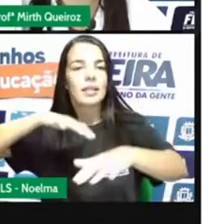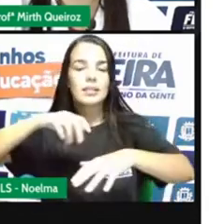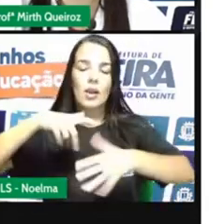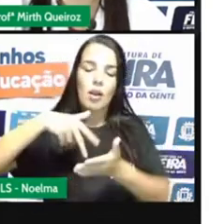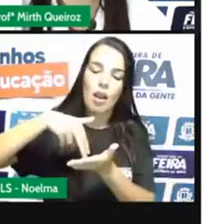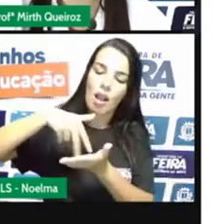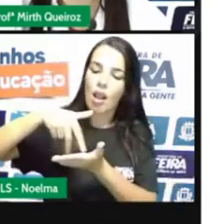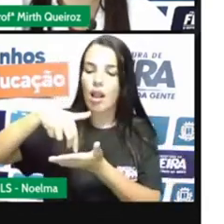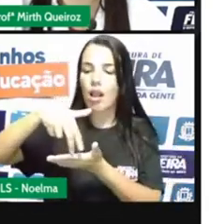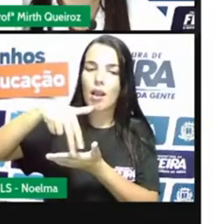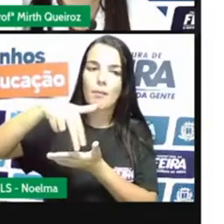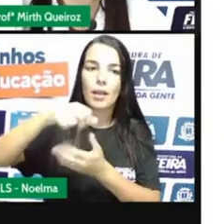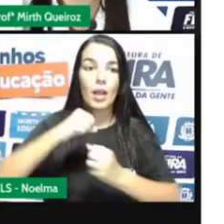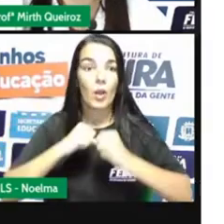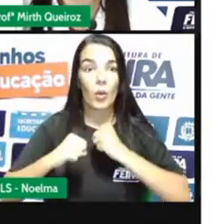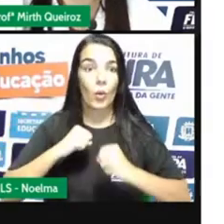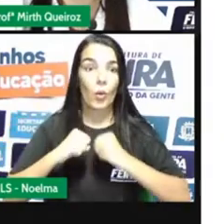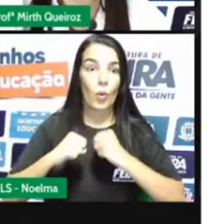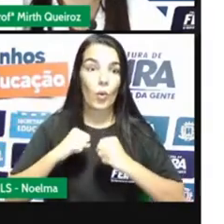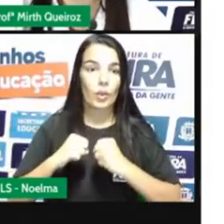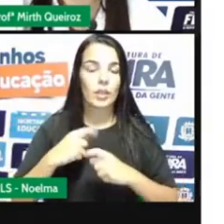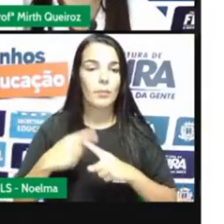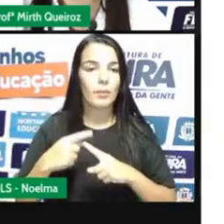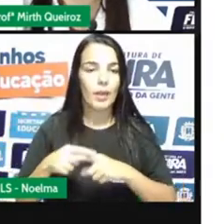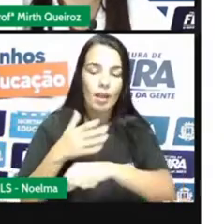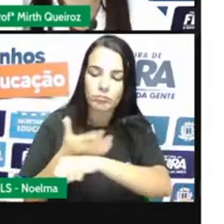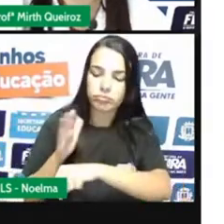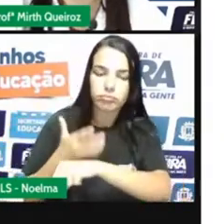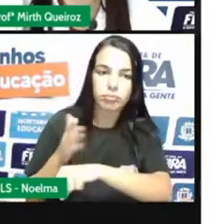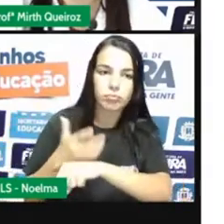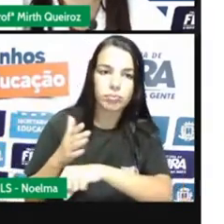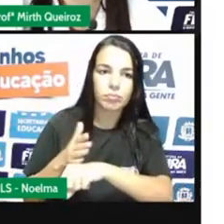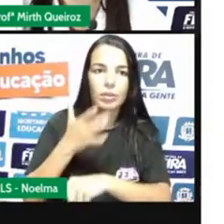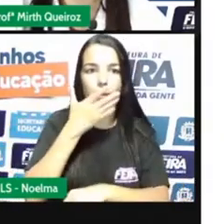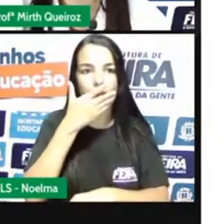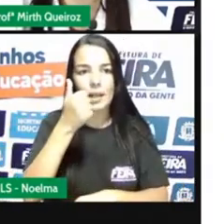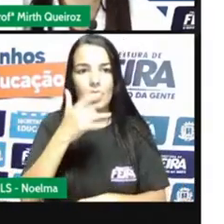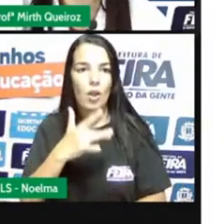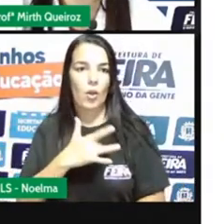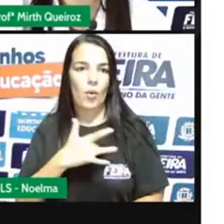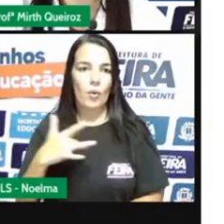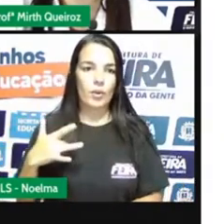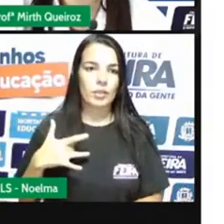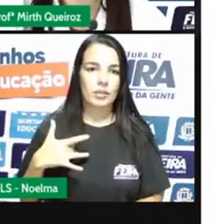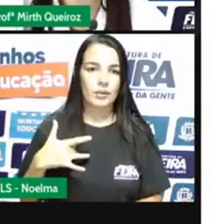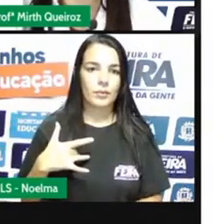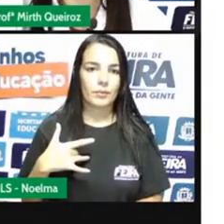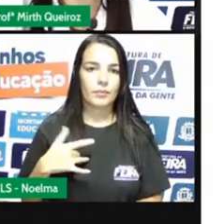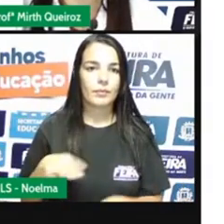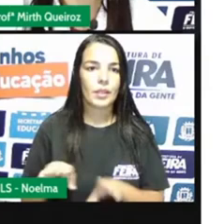corrida. Essas práticas aumentam a resistência do coração e melhoram a capacidade do pulmão.